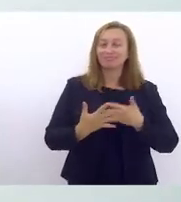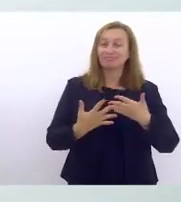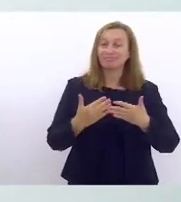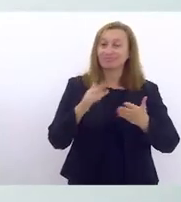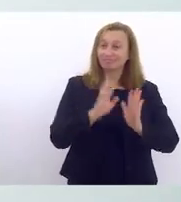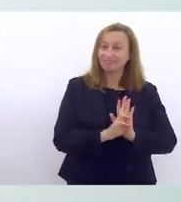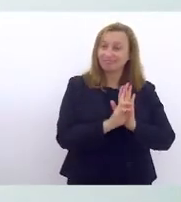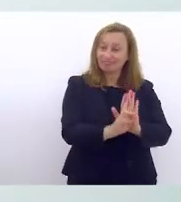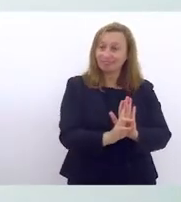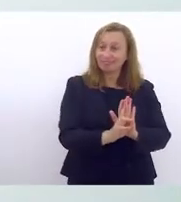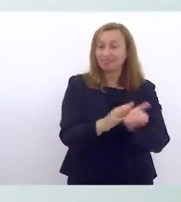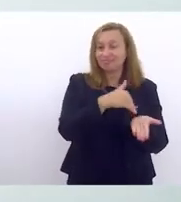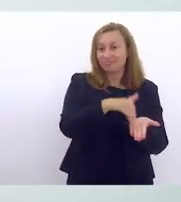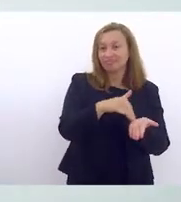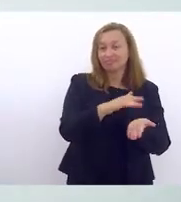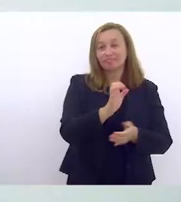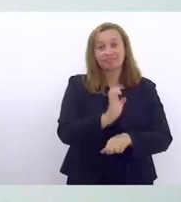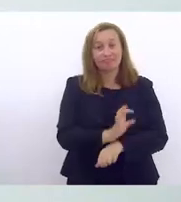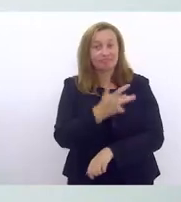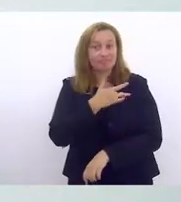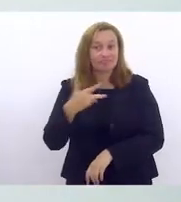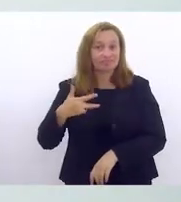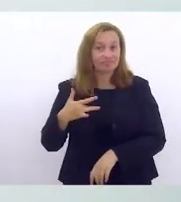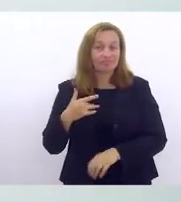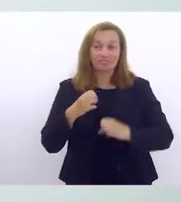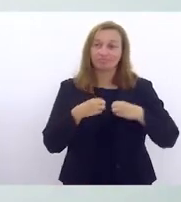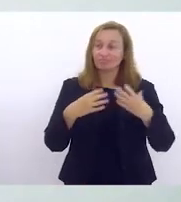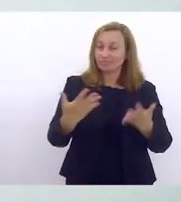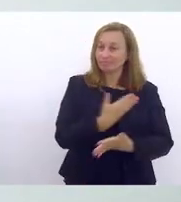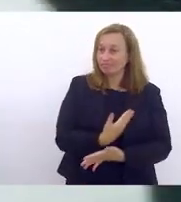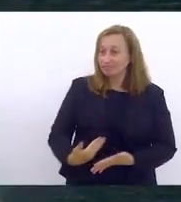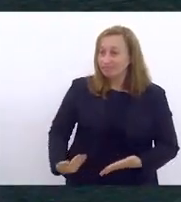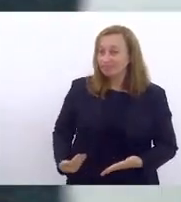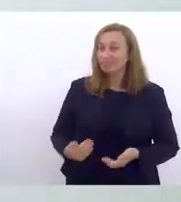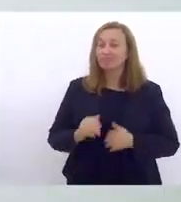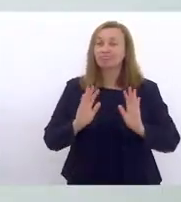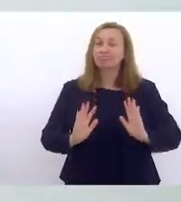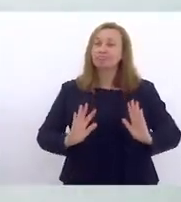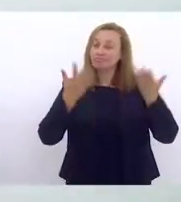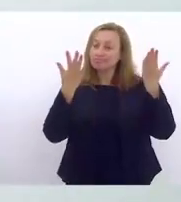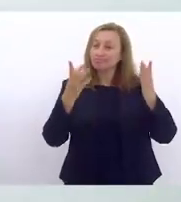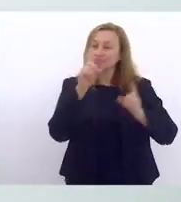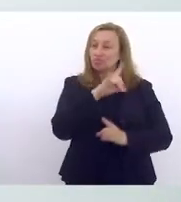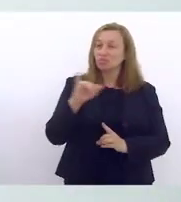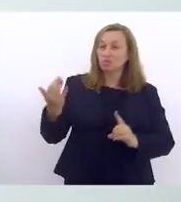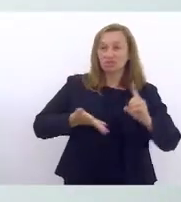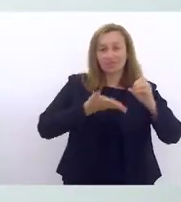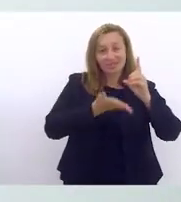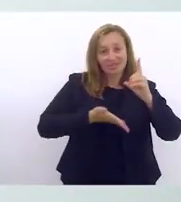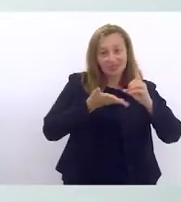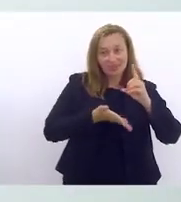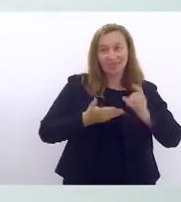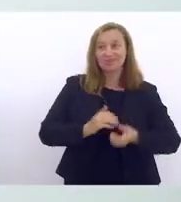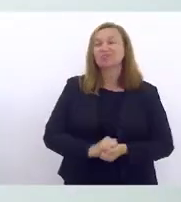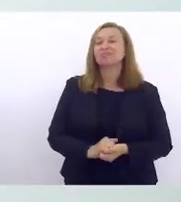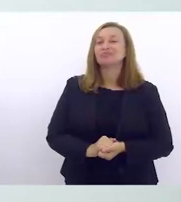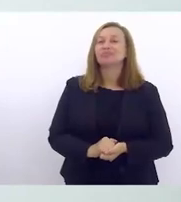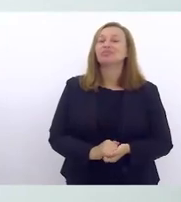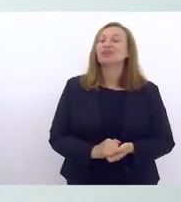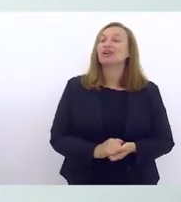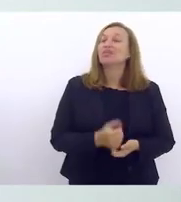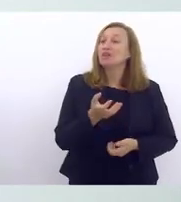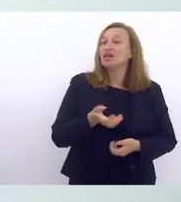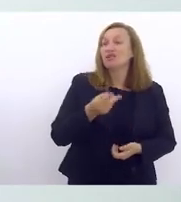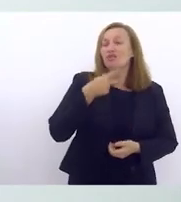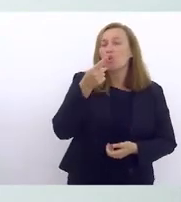Secretaria de Estado de Saúde do Rio de Janeiro, nessa audiência pública onde celebramos o Dia da Doula. Eu queria